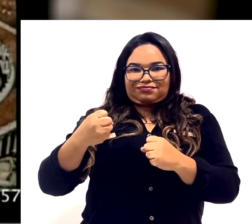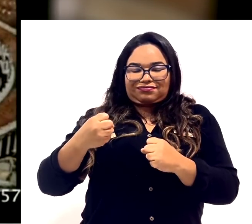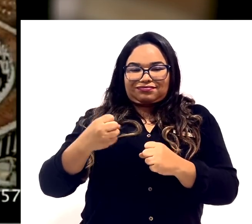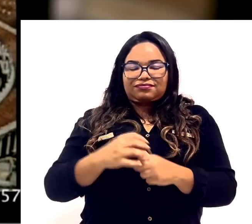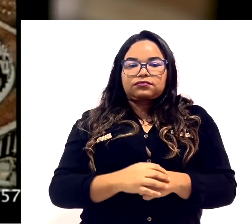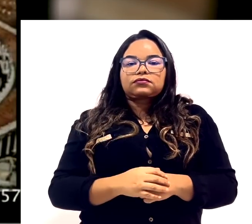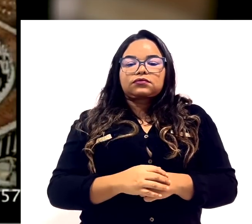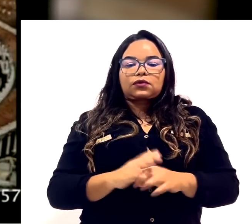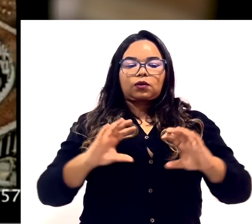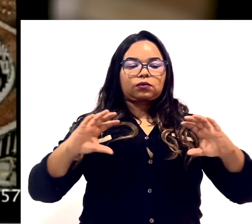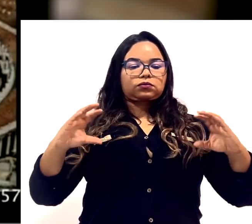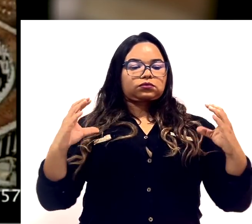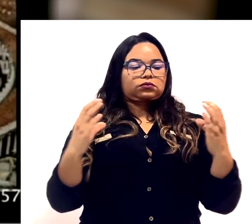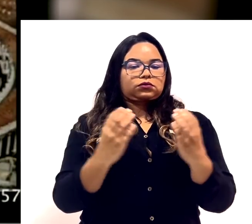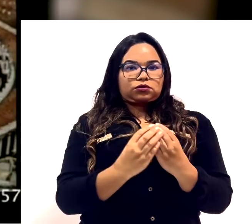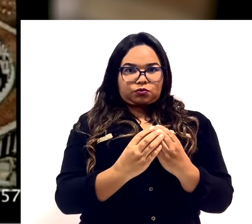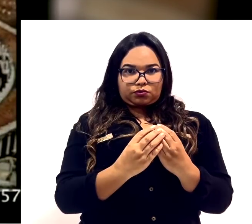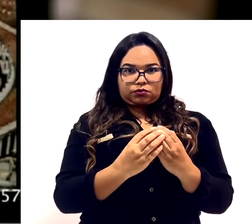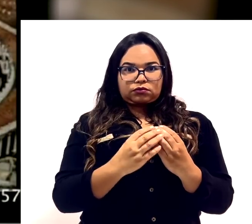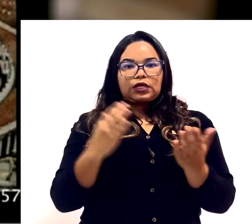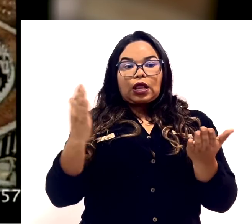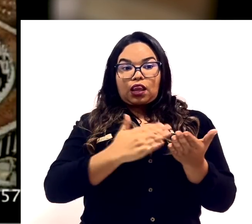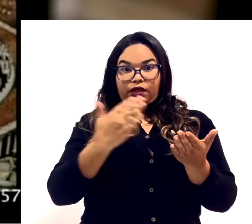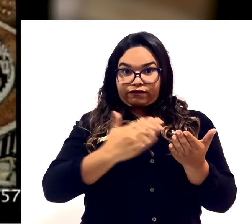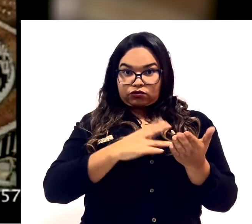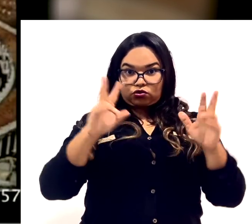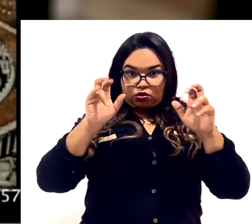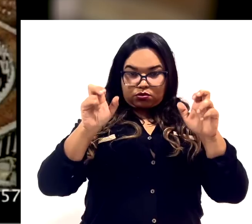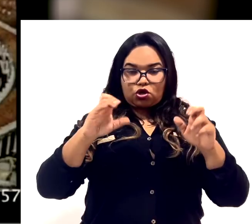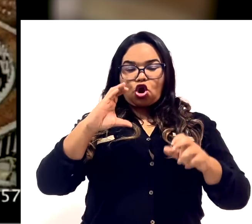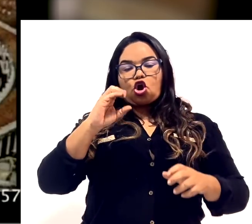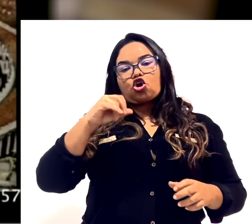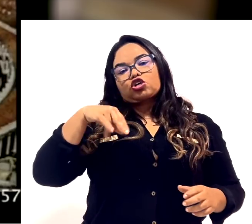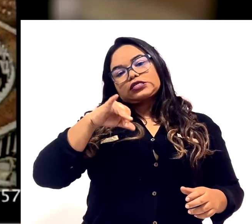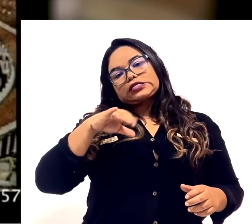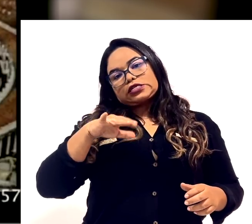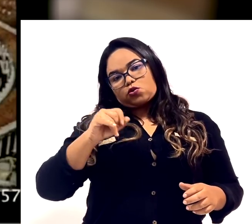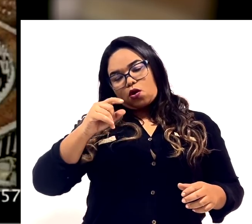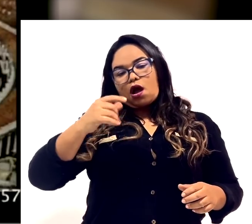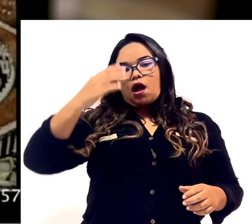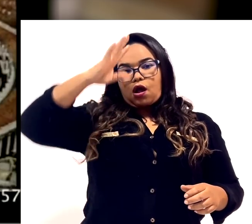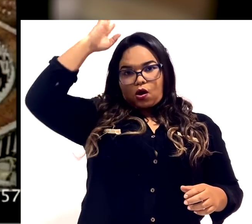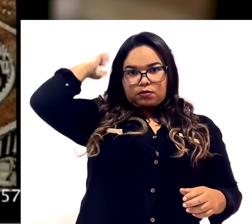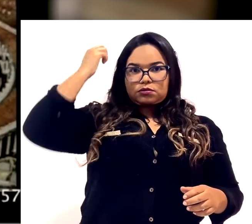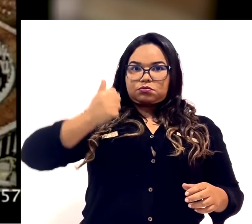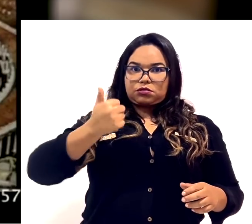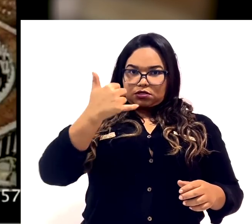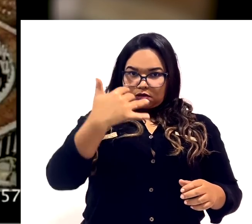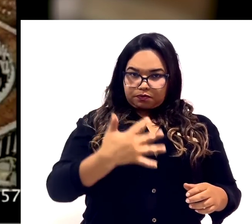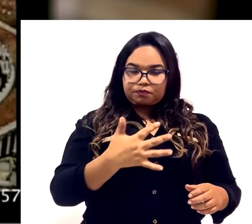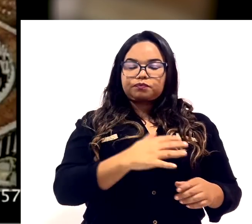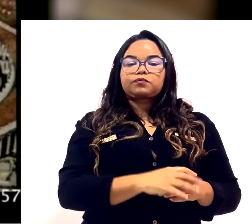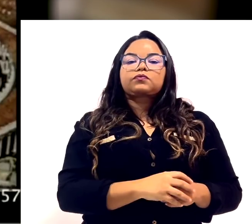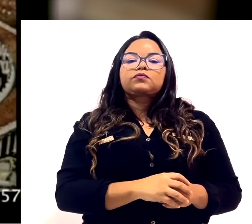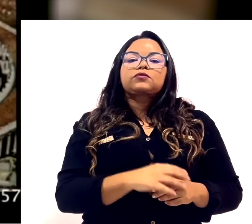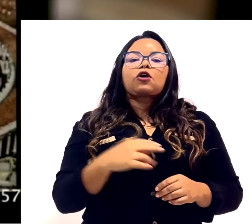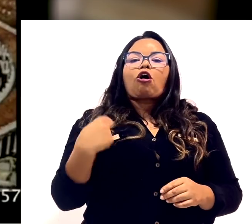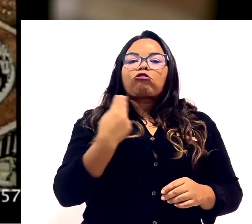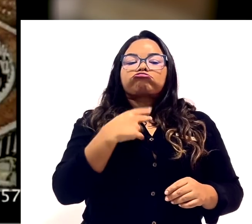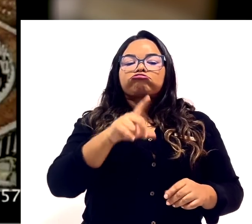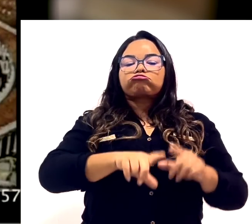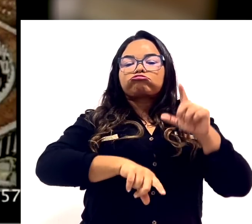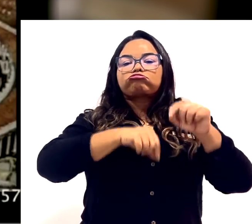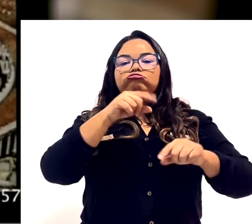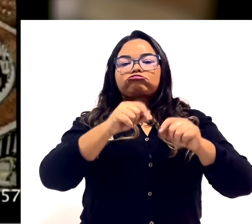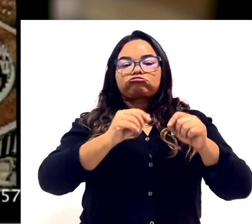Nos Concílios Sacrossantos, volume 13, Roma diz: nós definimos que a Santa Sé Católica e o Pontífice Romano têm